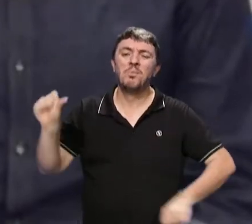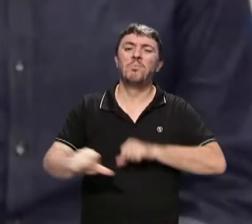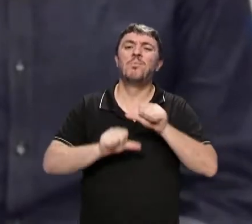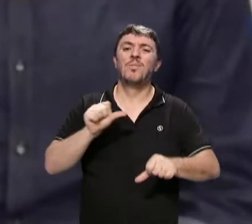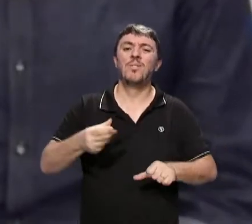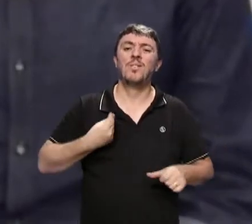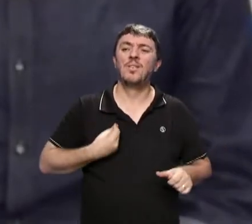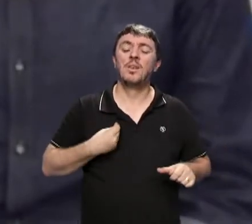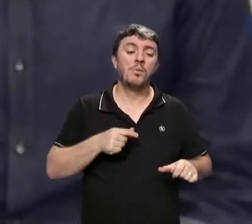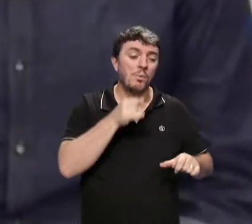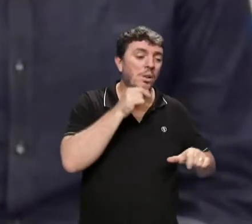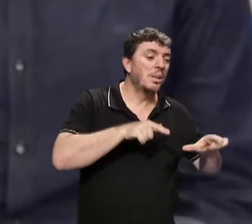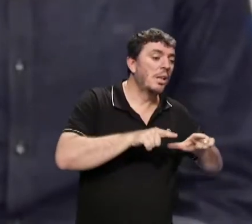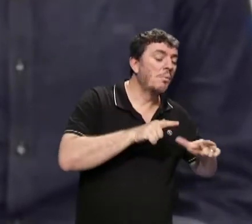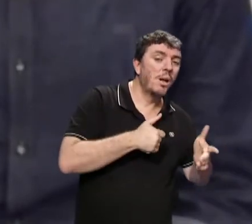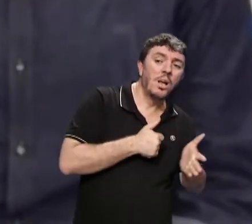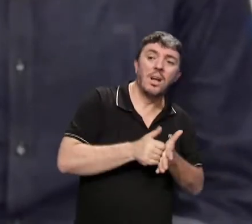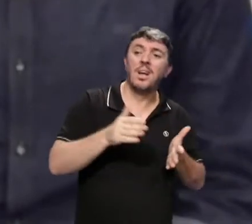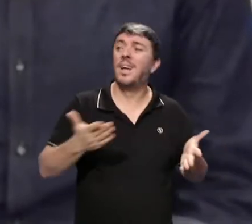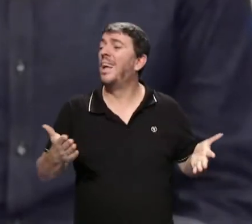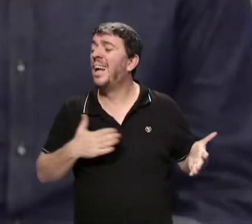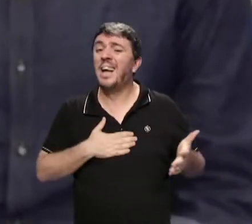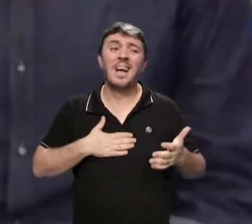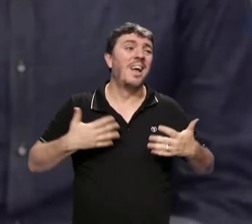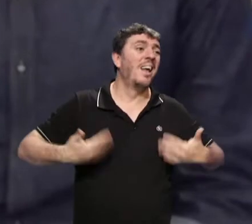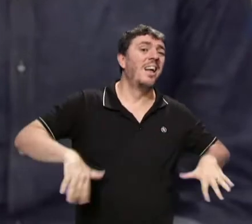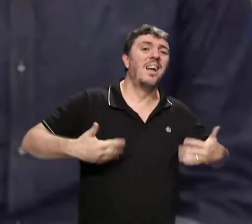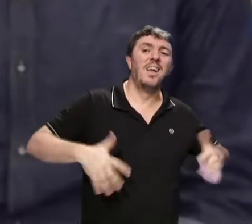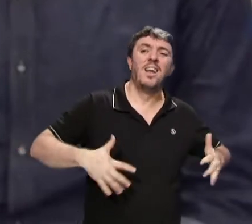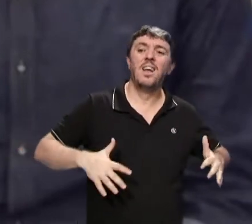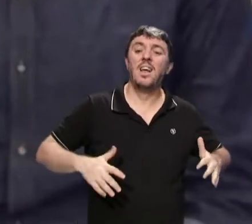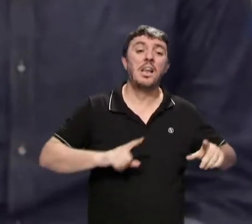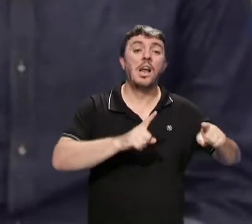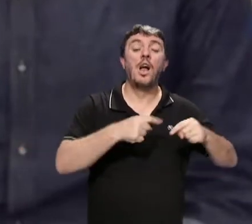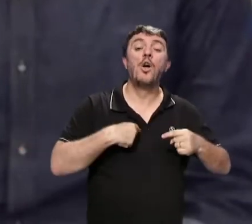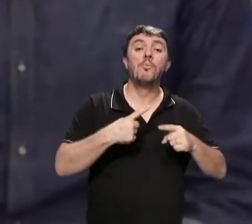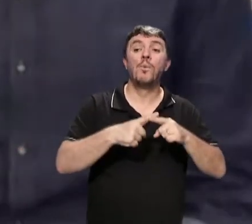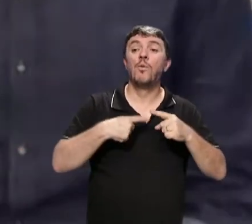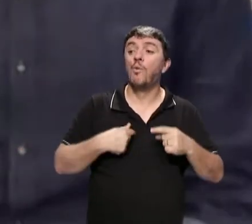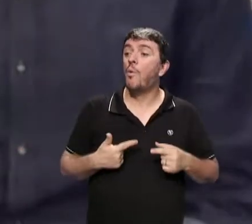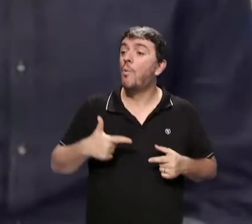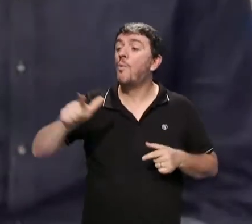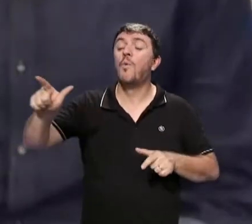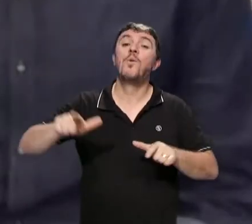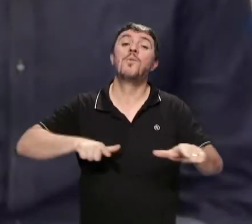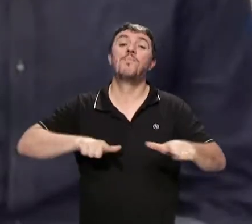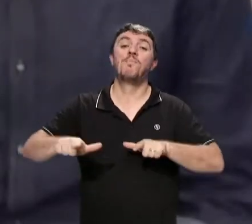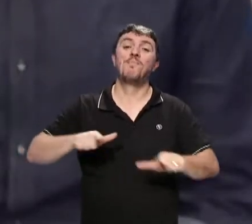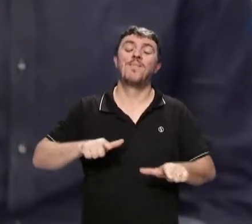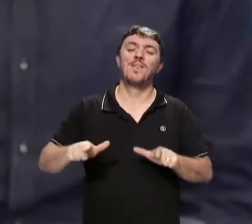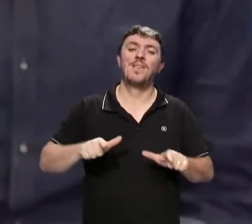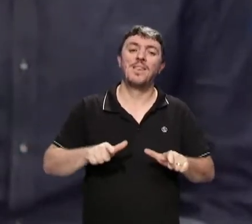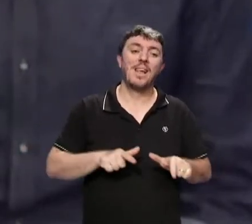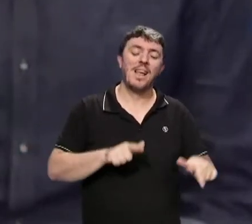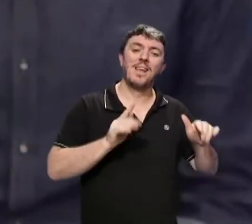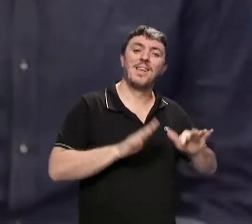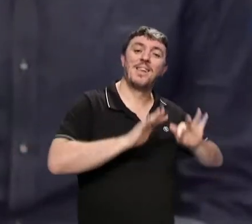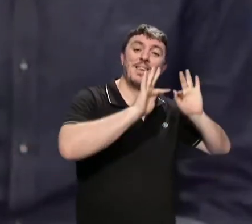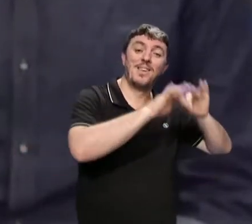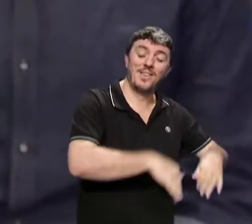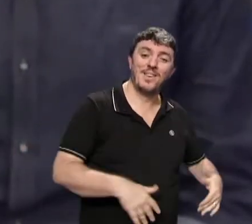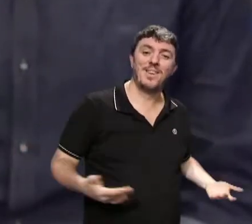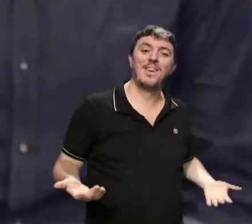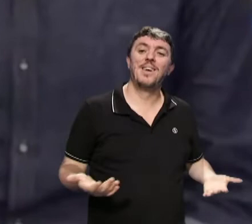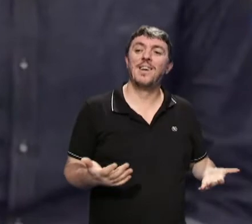é demitido, você fala, meu Deus, meu mundo acabou. Você fala, não, é para você ir para um outro lugar. Sabe assim, acaba uma relação ou termina